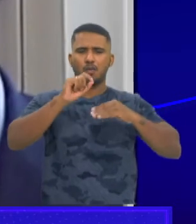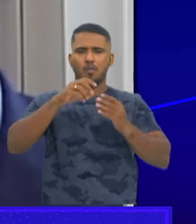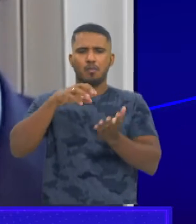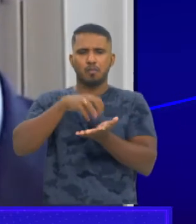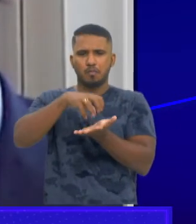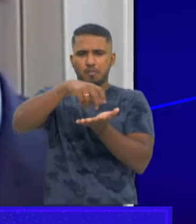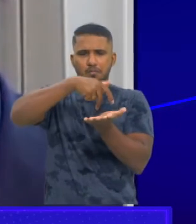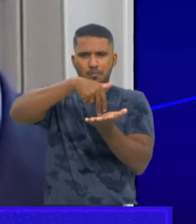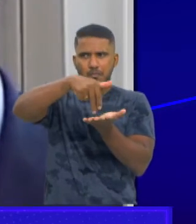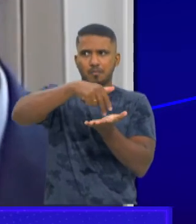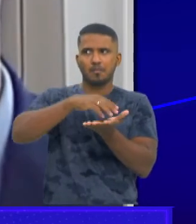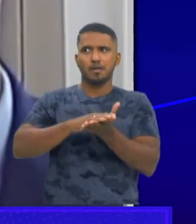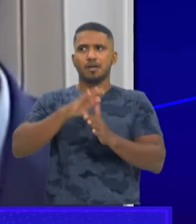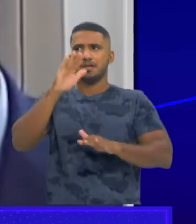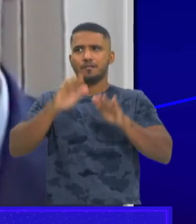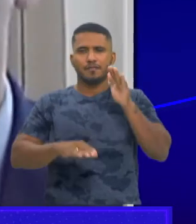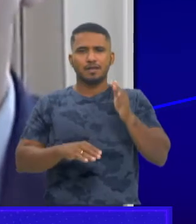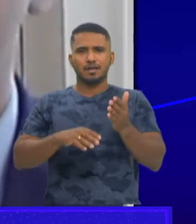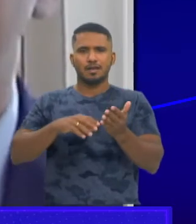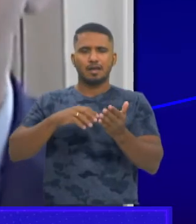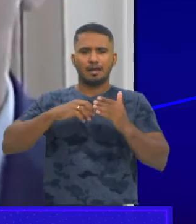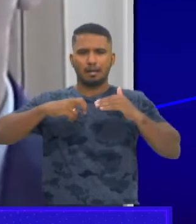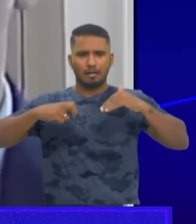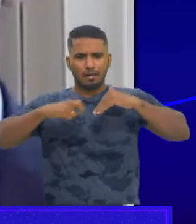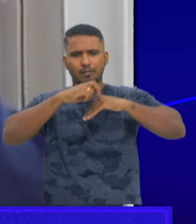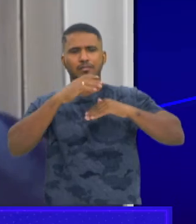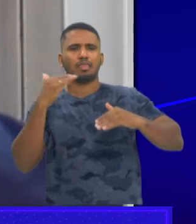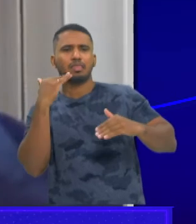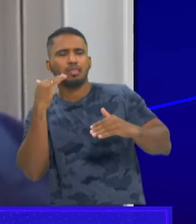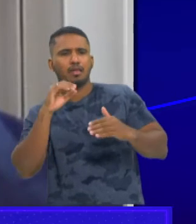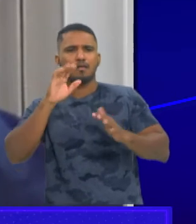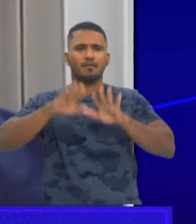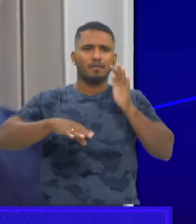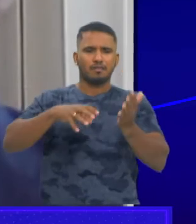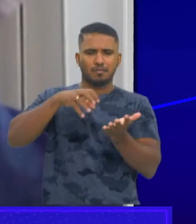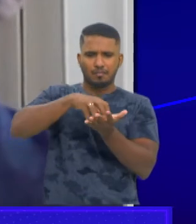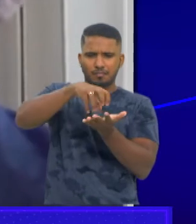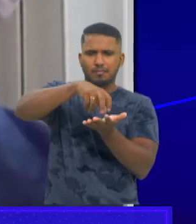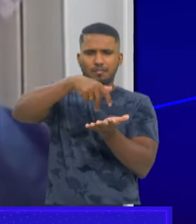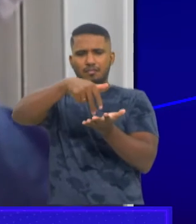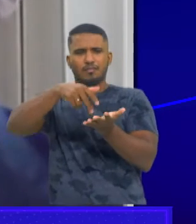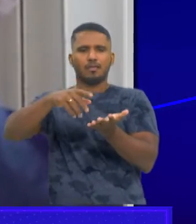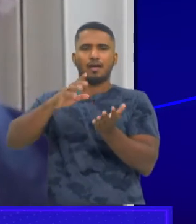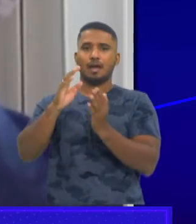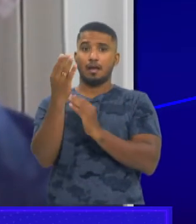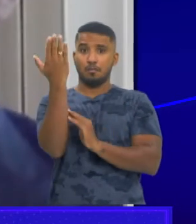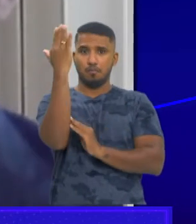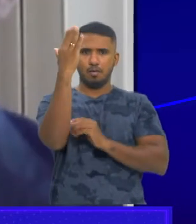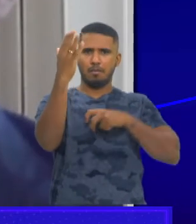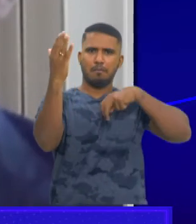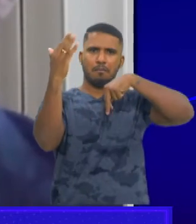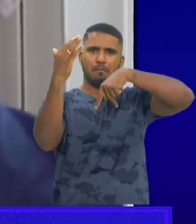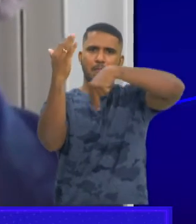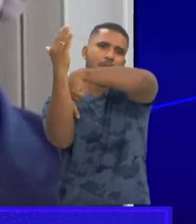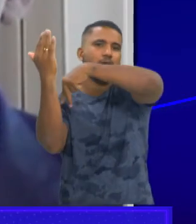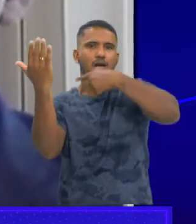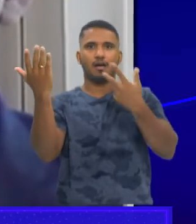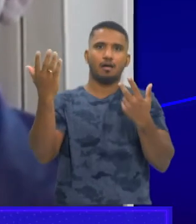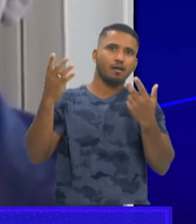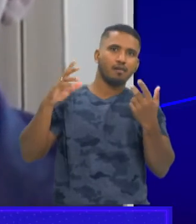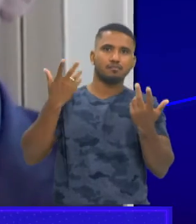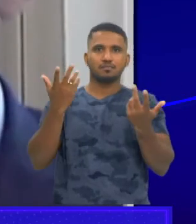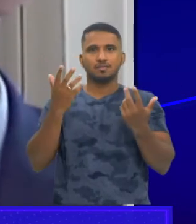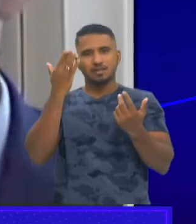rampa, Sim. de um piso tátil, e às vezes a rampa é mal feita, o piso tátil lá vai dar acesso a um poste,